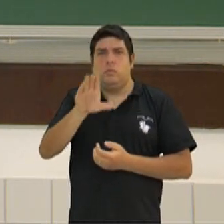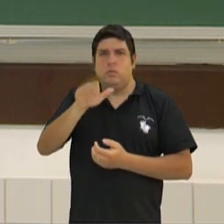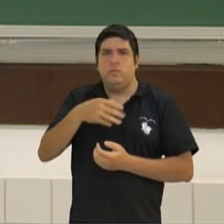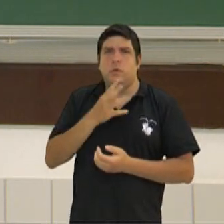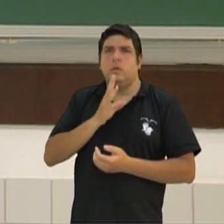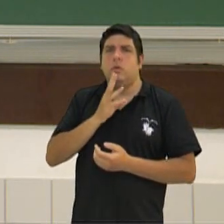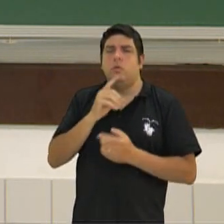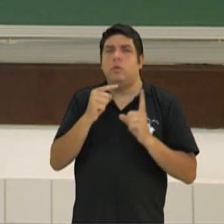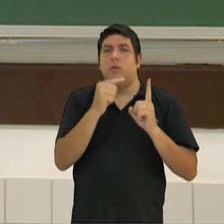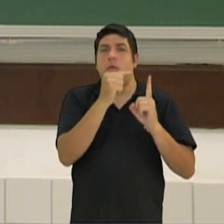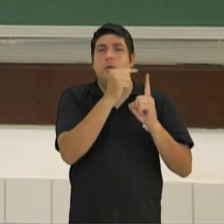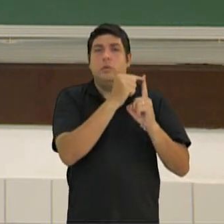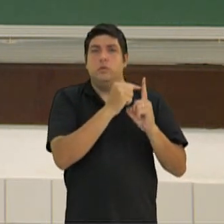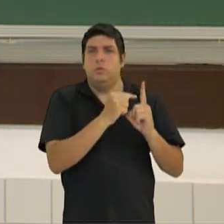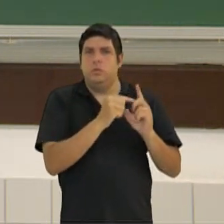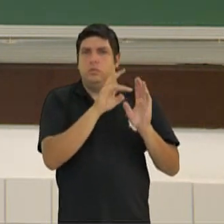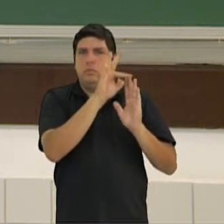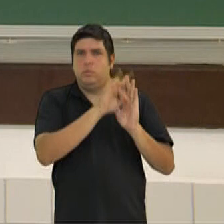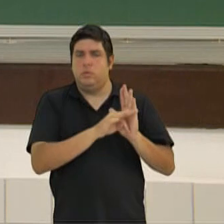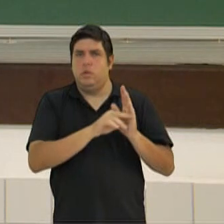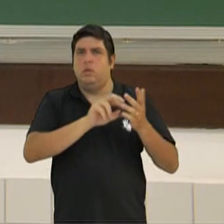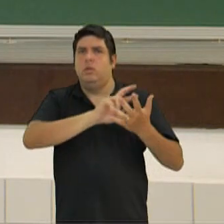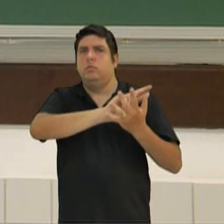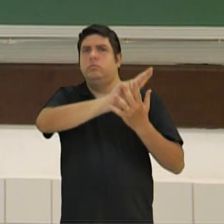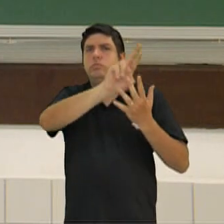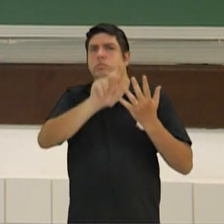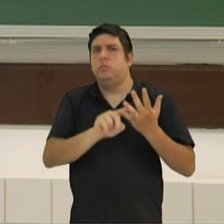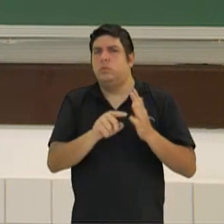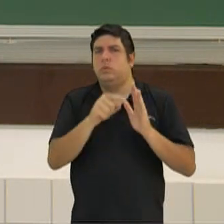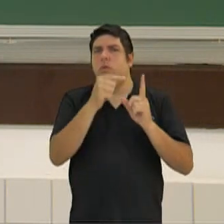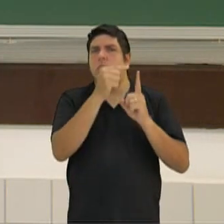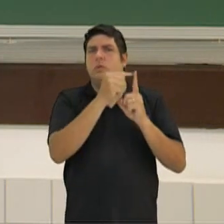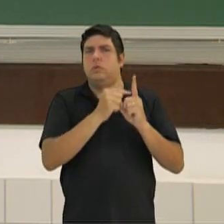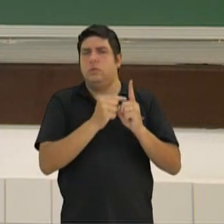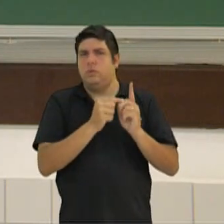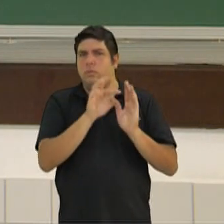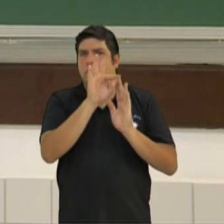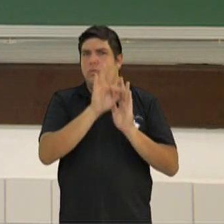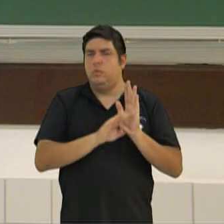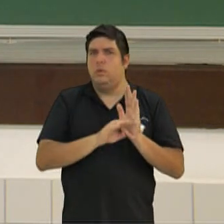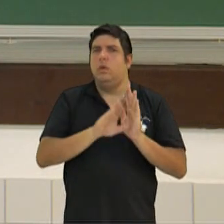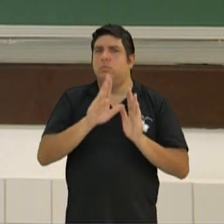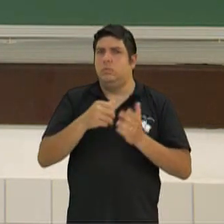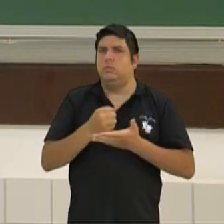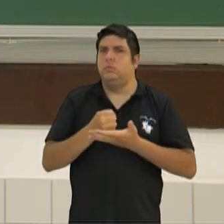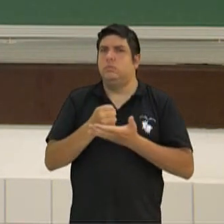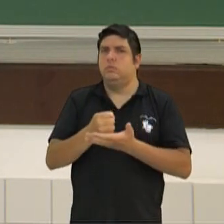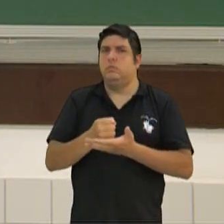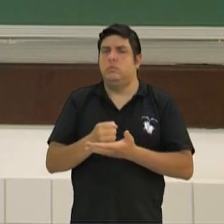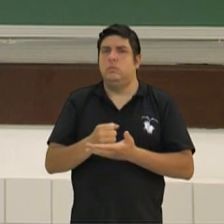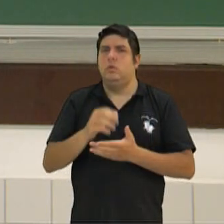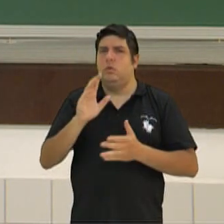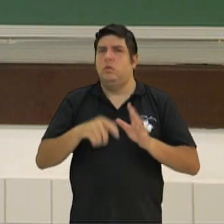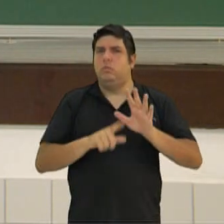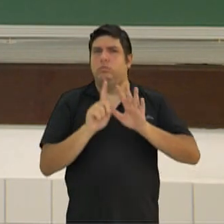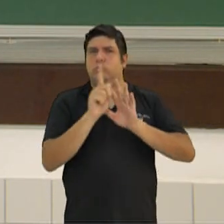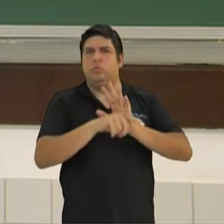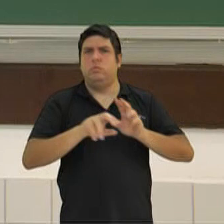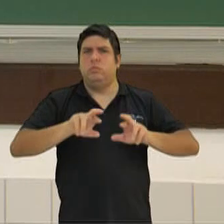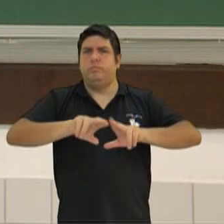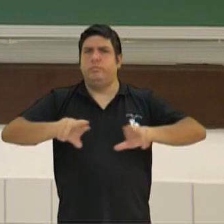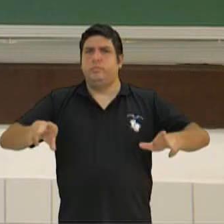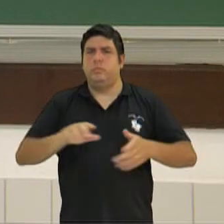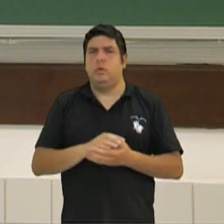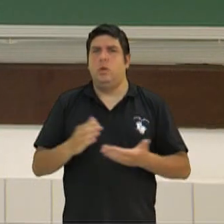de tipologia textual, os diferentes tipos de textos, já ajuda bastante. E olha que a gente já falou de vários aqui, né? Então hoje nós